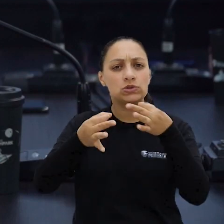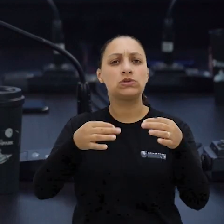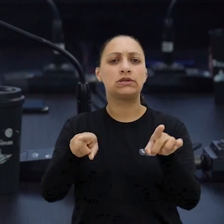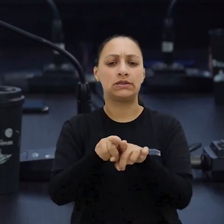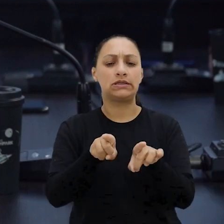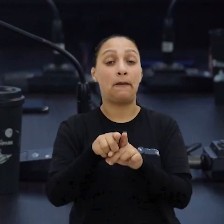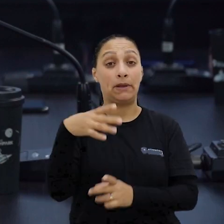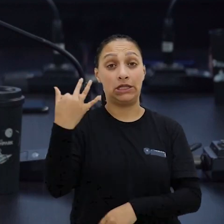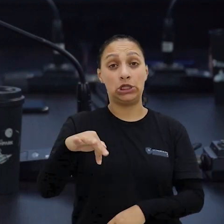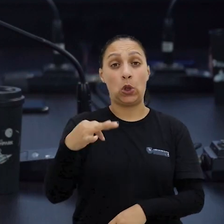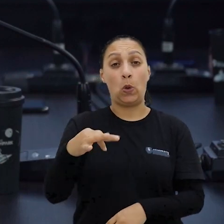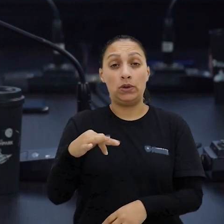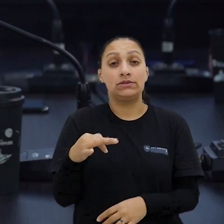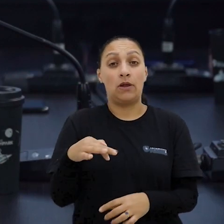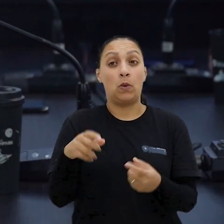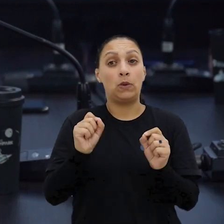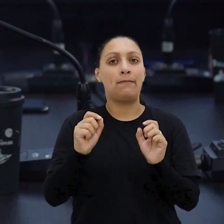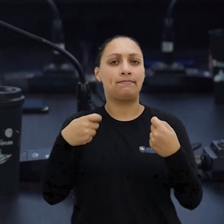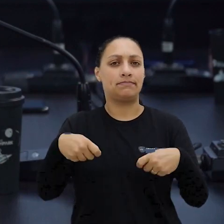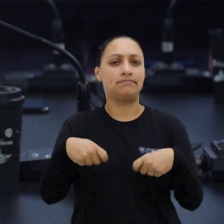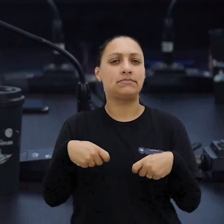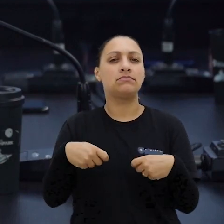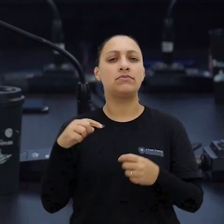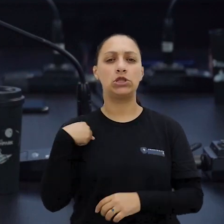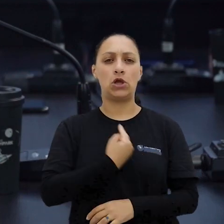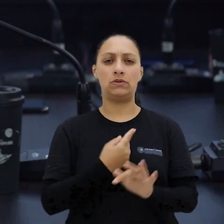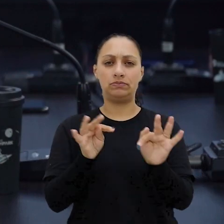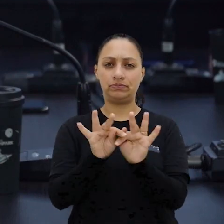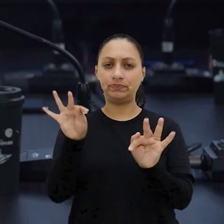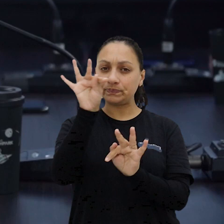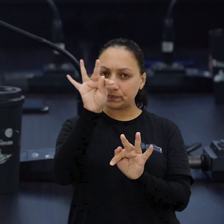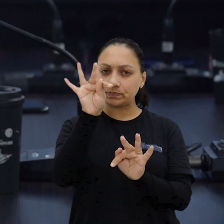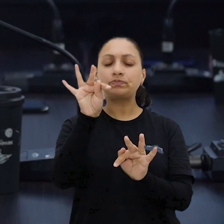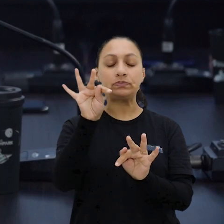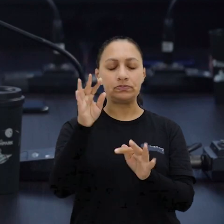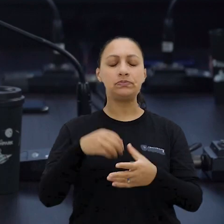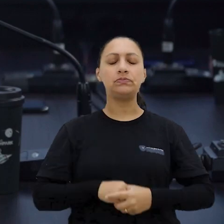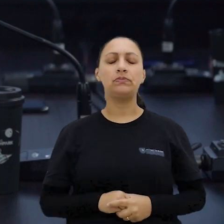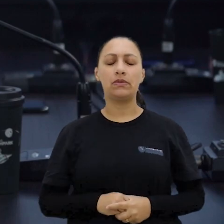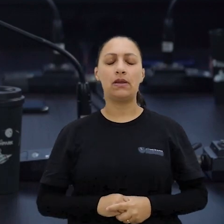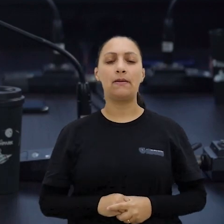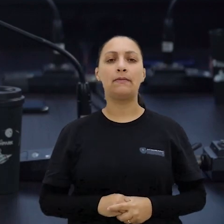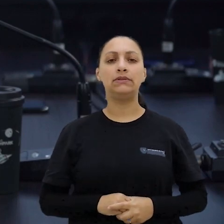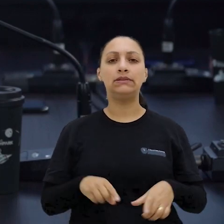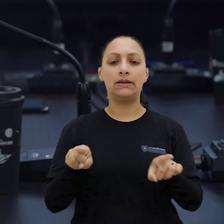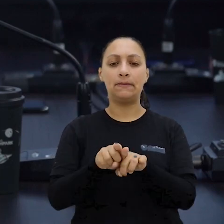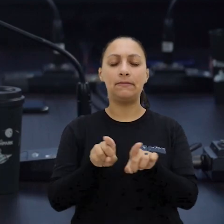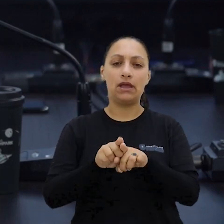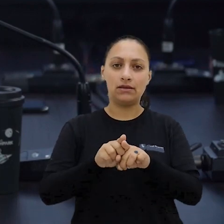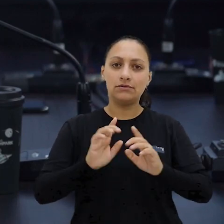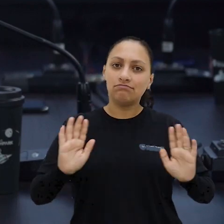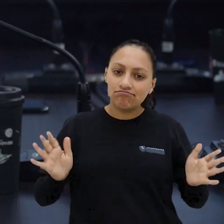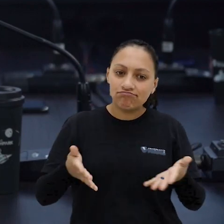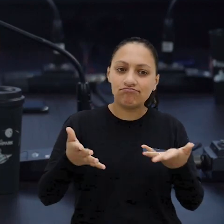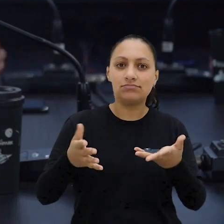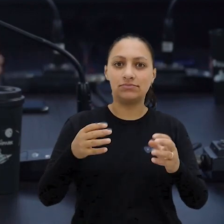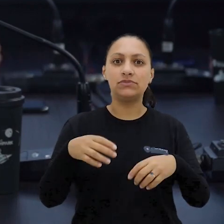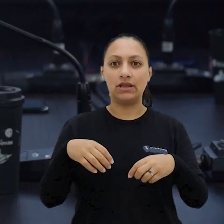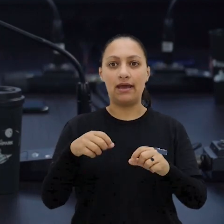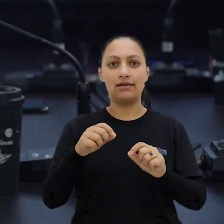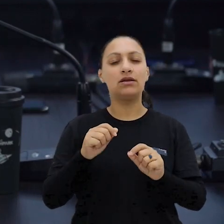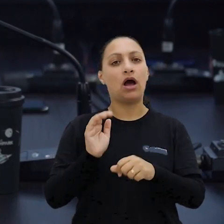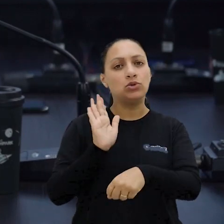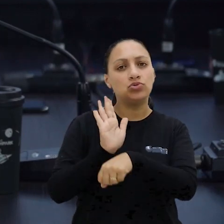sugestões, as suas até dores, e que a gente, enquanto Fevale Tech Park, que é uma parte, né, promotora do ecossistema, a gente